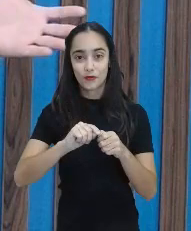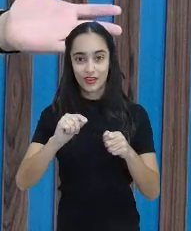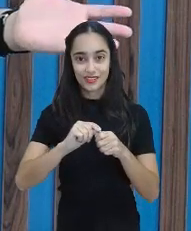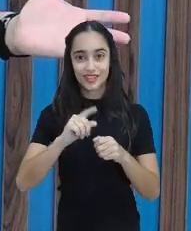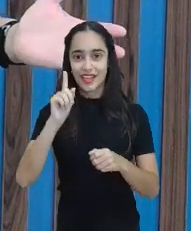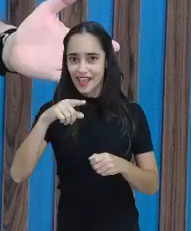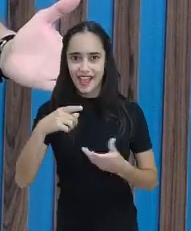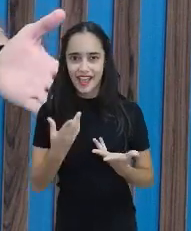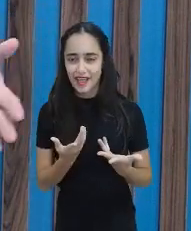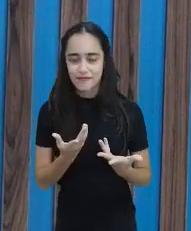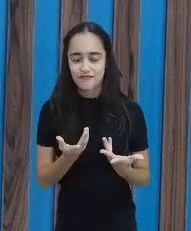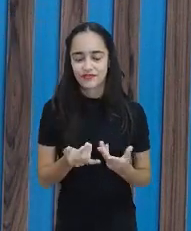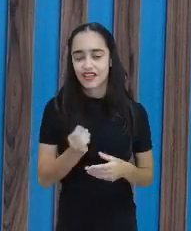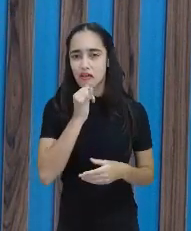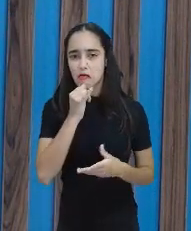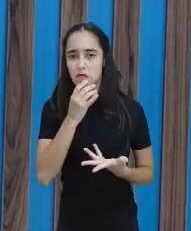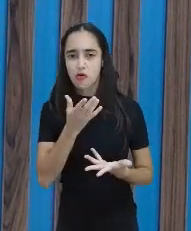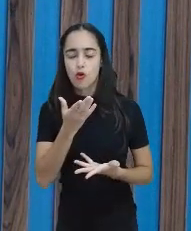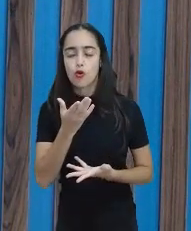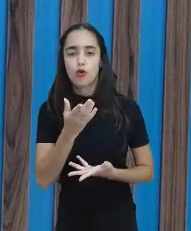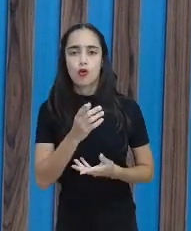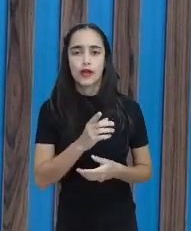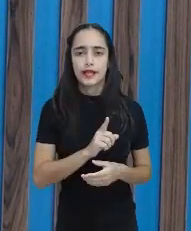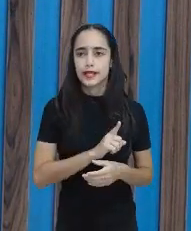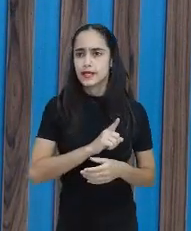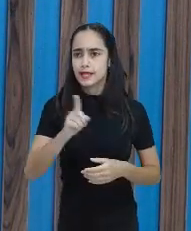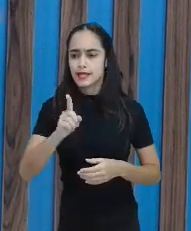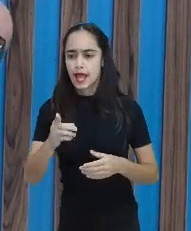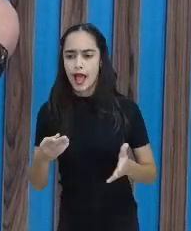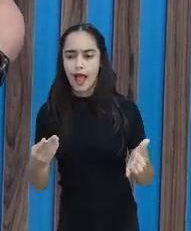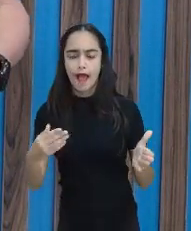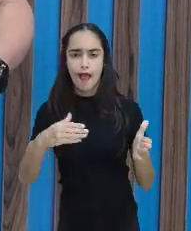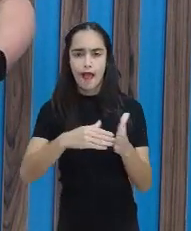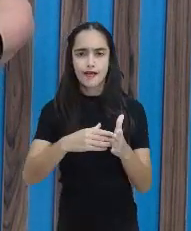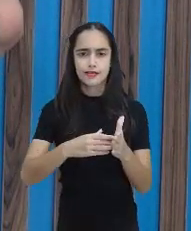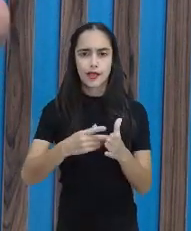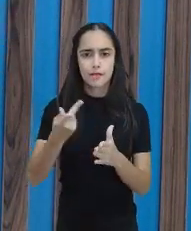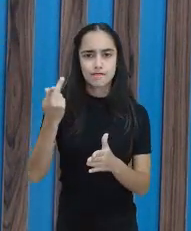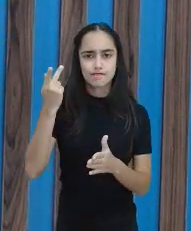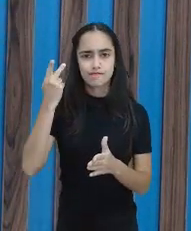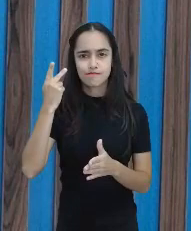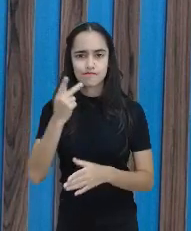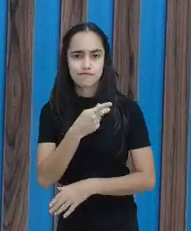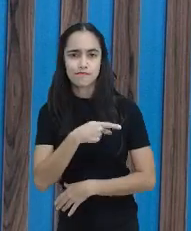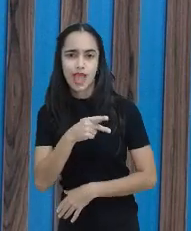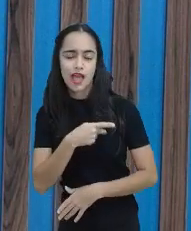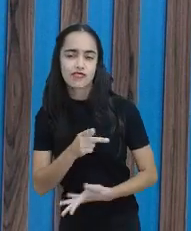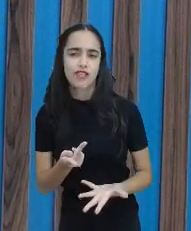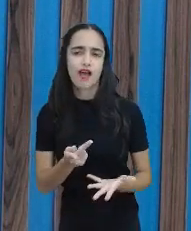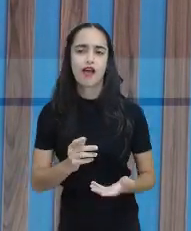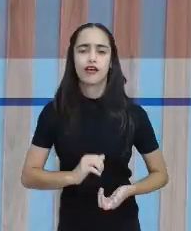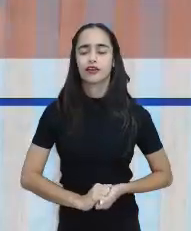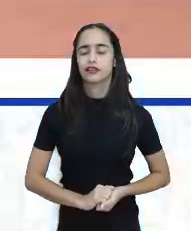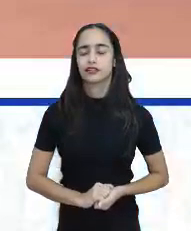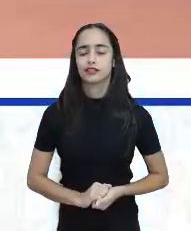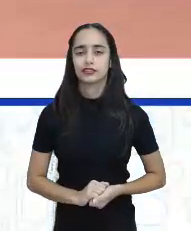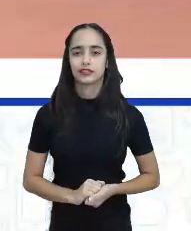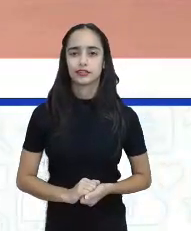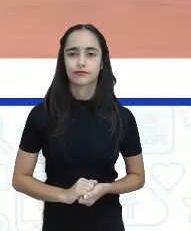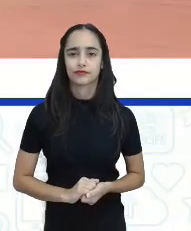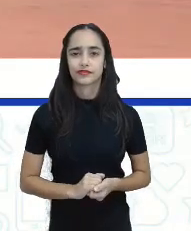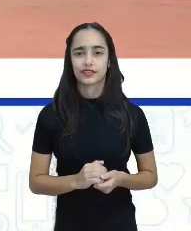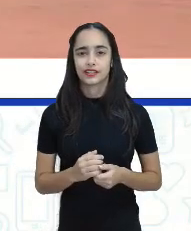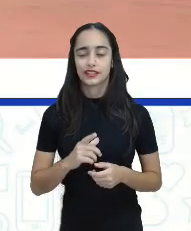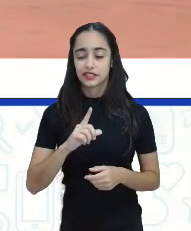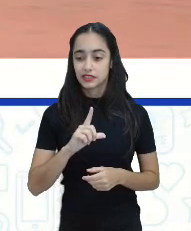uma viagem, né? É uma viagem, mas a gente tem que ter aí o quê? Elementos, condições, e aí, ó. Então, como é que